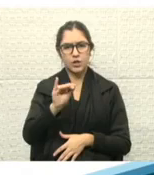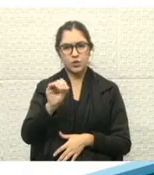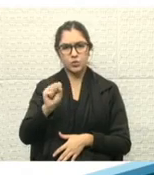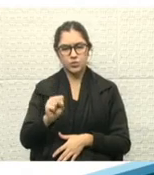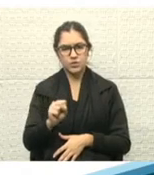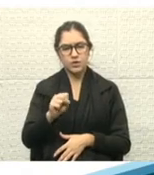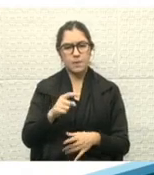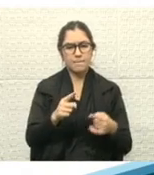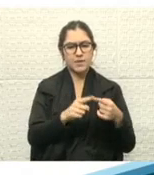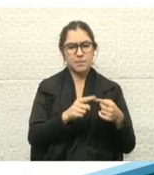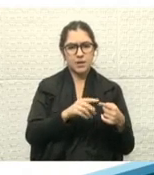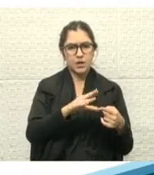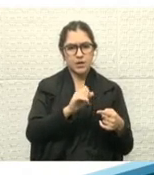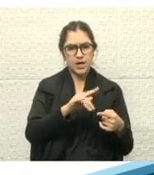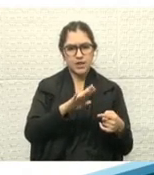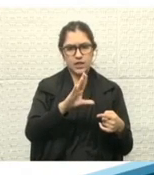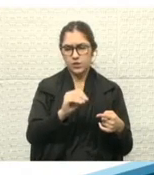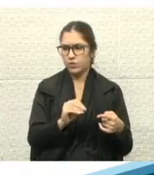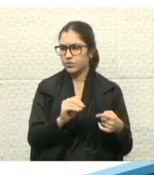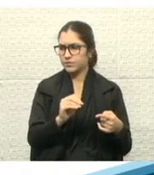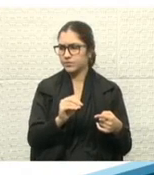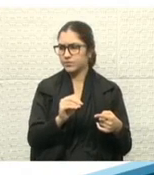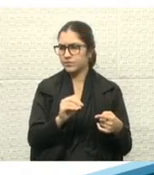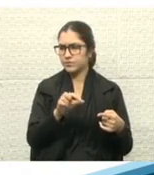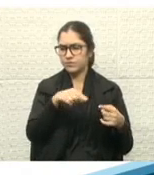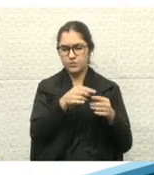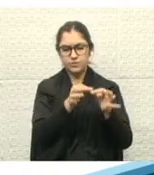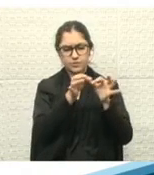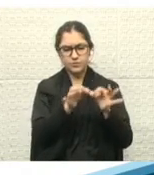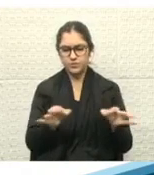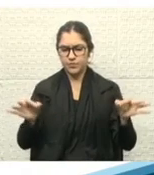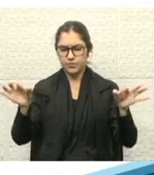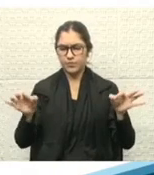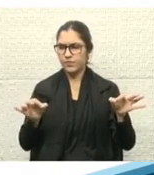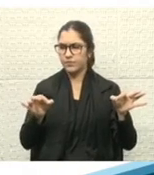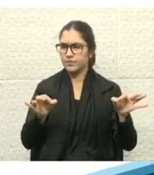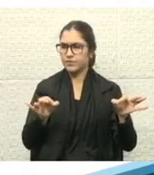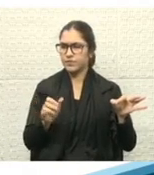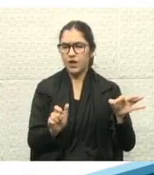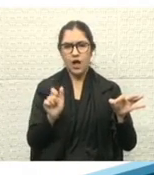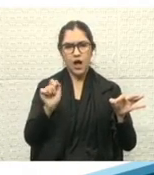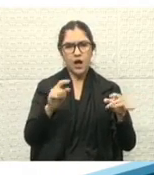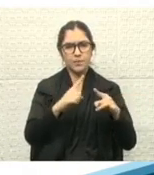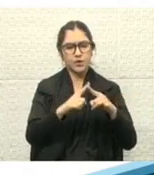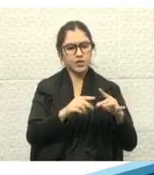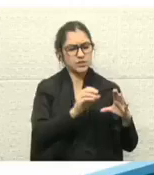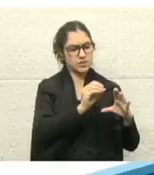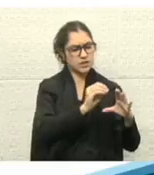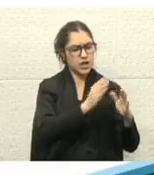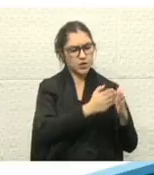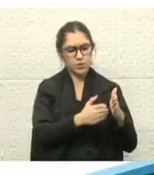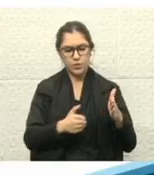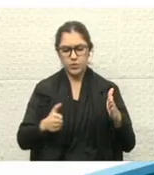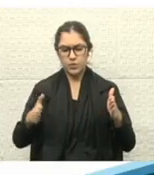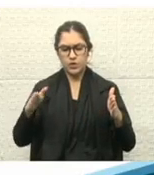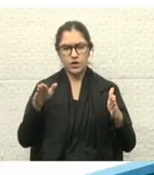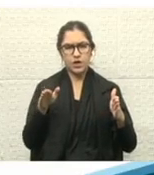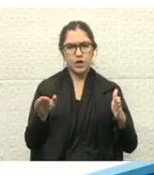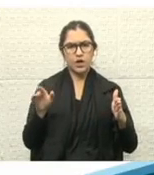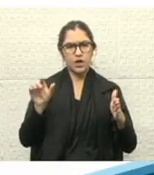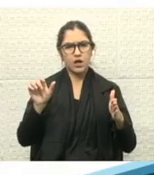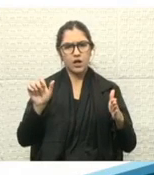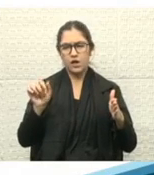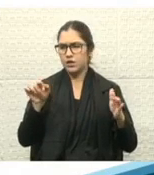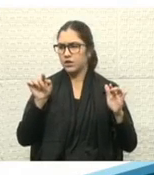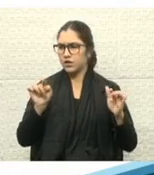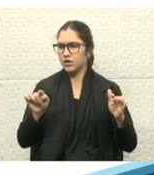primeiro cateto, ele tem comprimento A, porque é a distância de zero da origem até